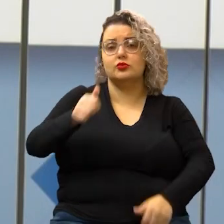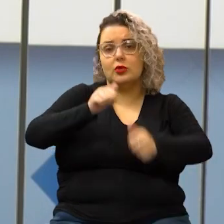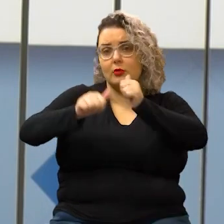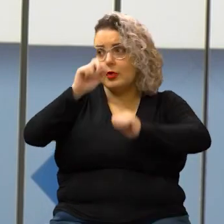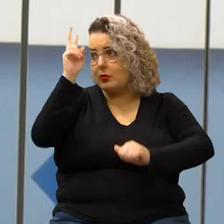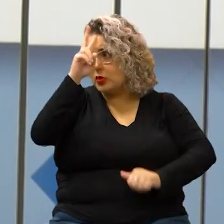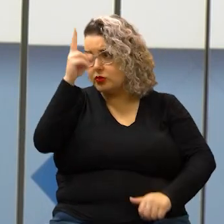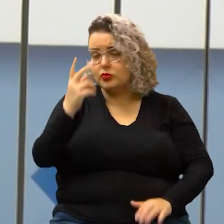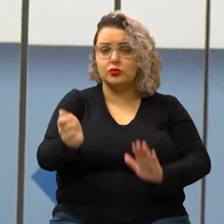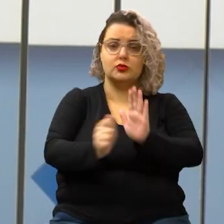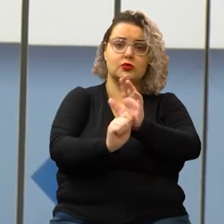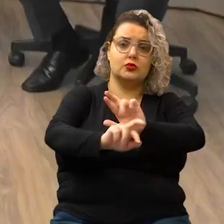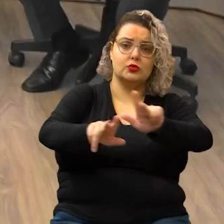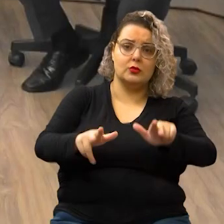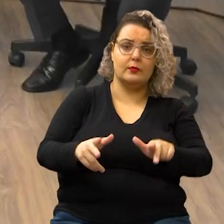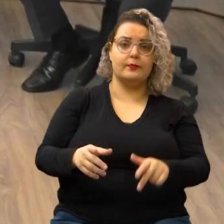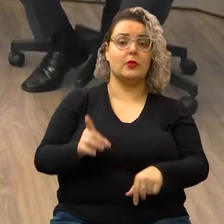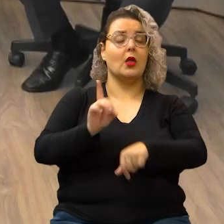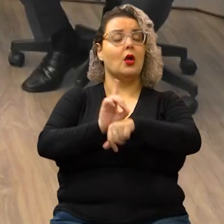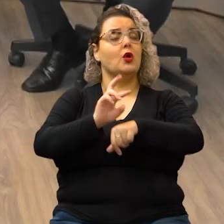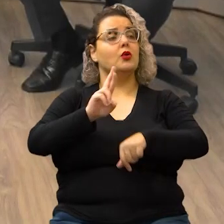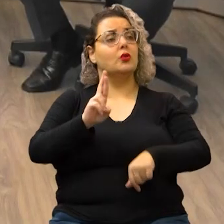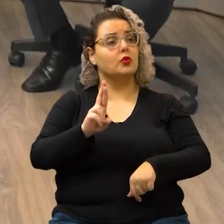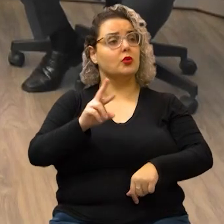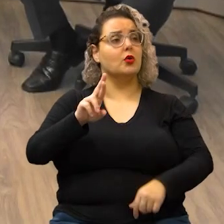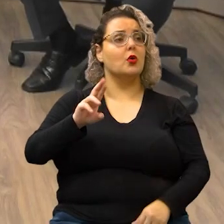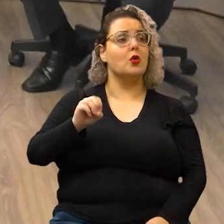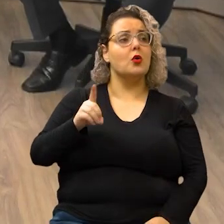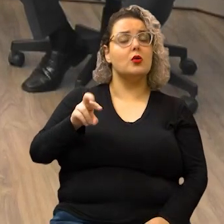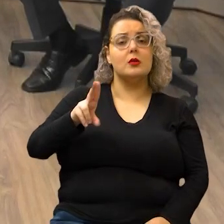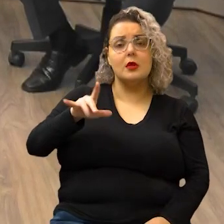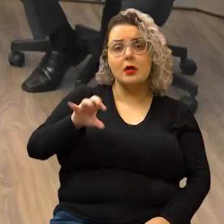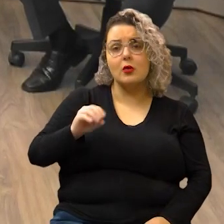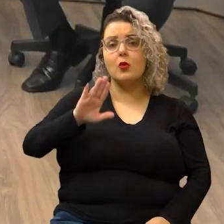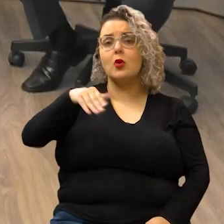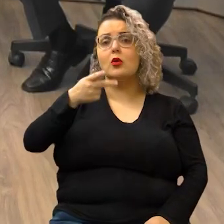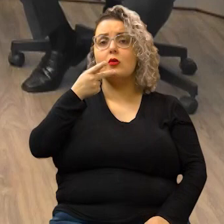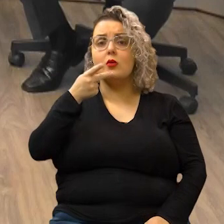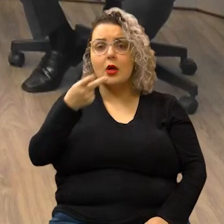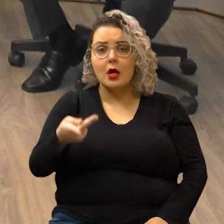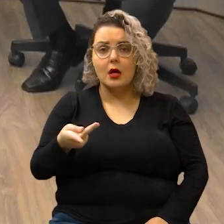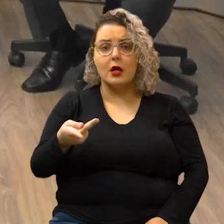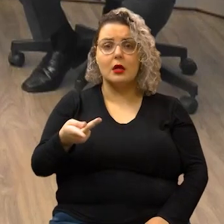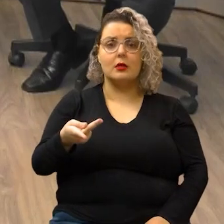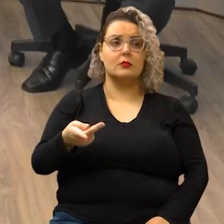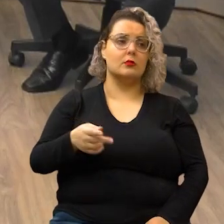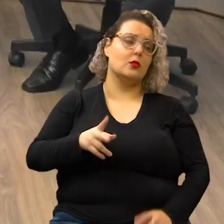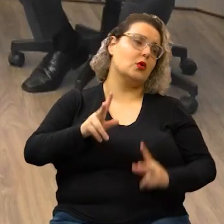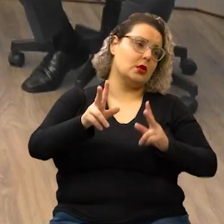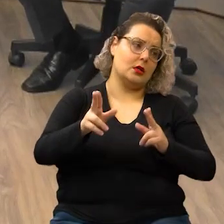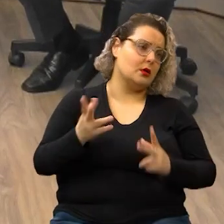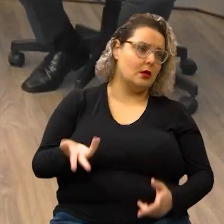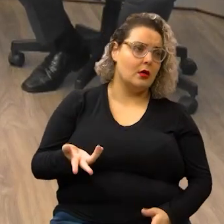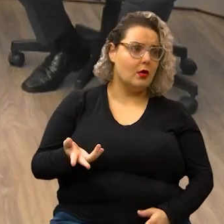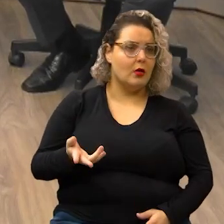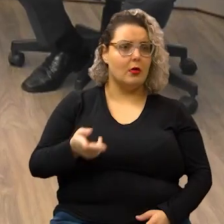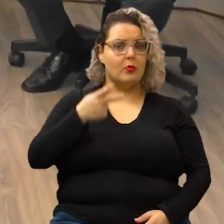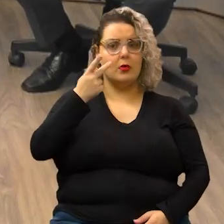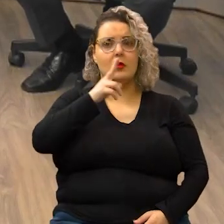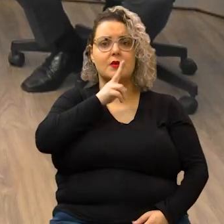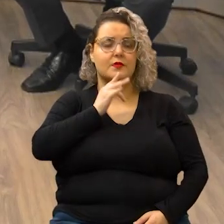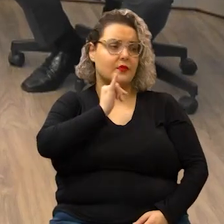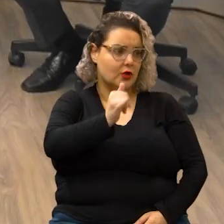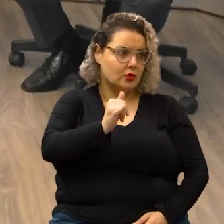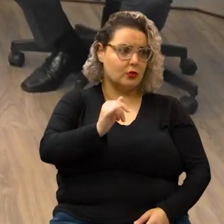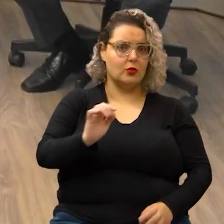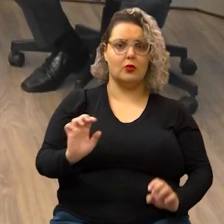Sim. Agora, doutor Rodrigo, quando a gente fala, a gente está falando, por exemplo, o vereador Nelson Ostri mencionou um